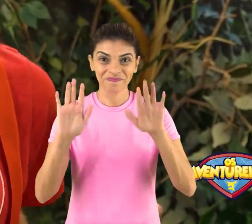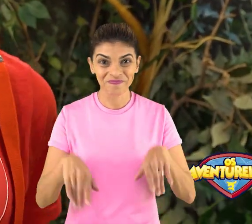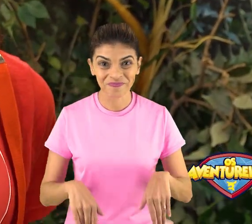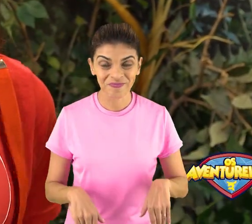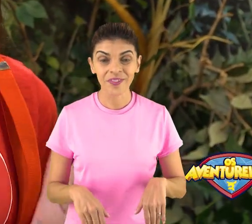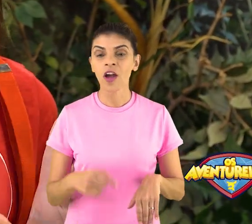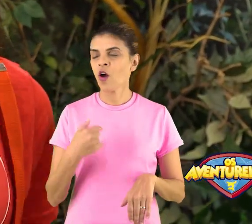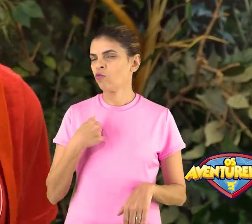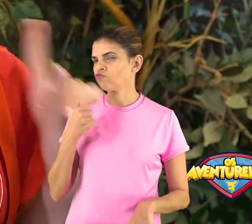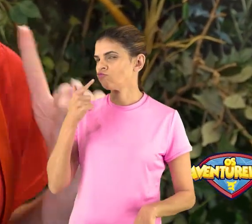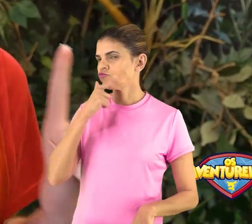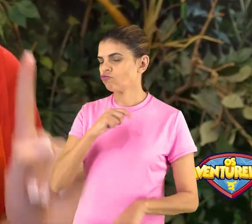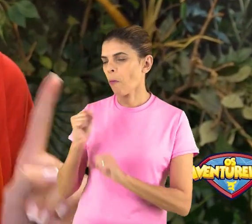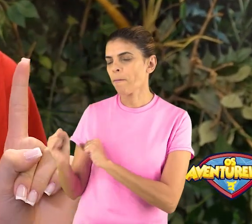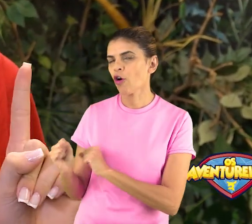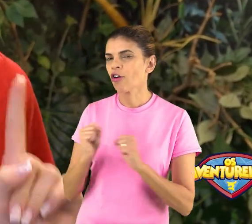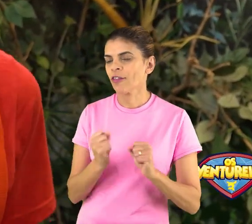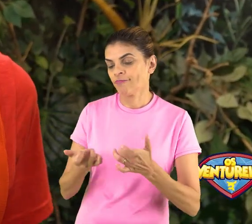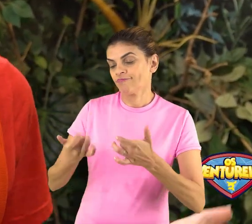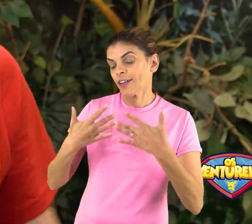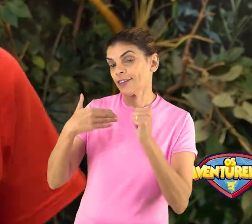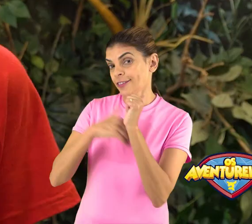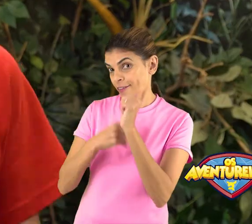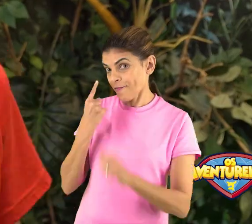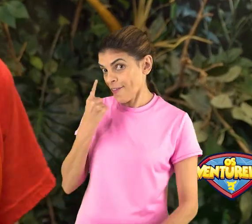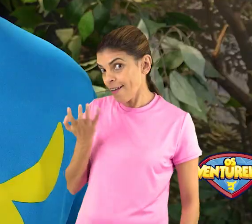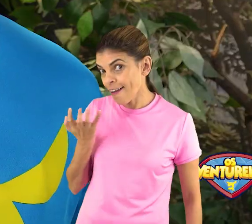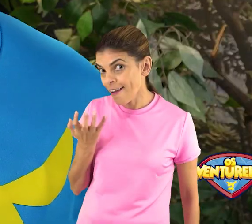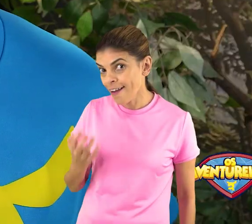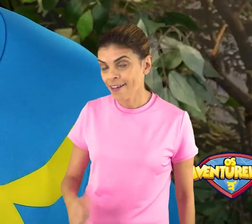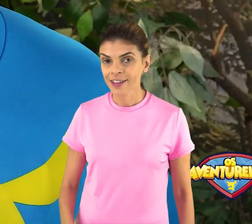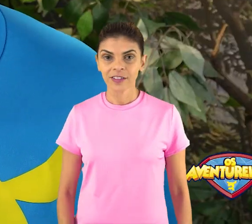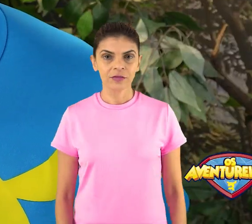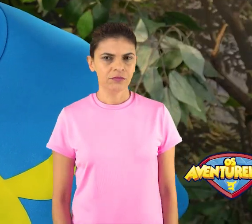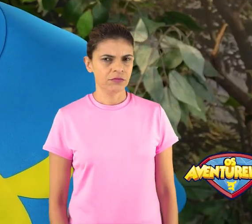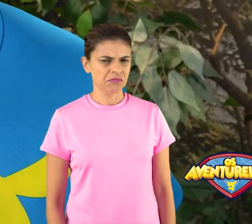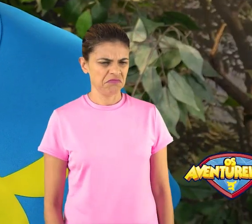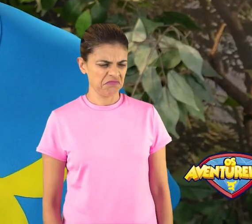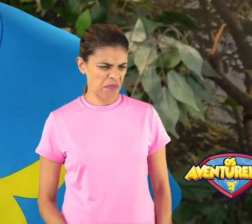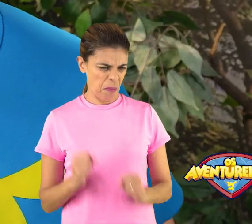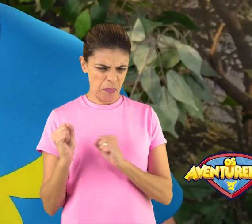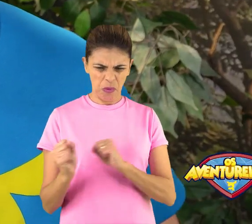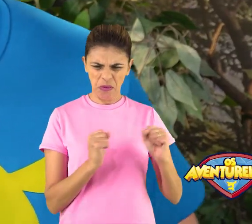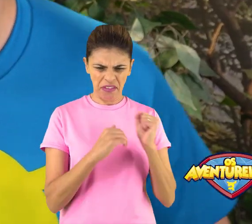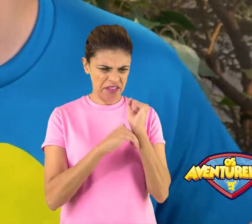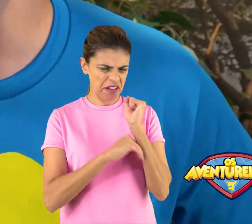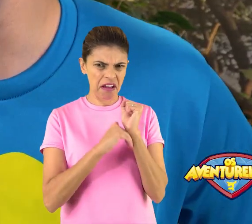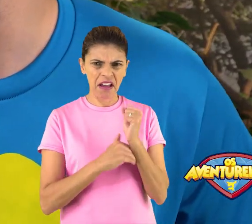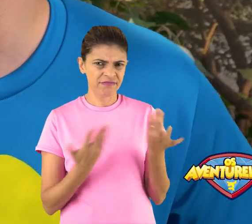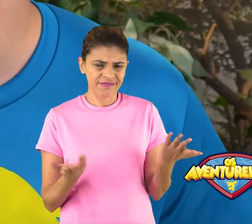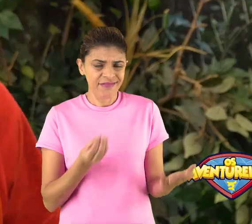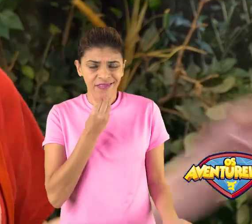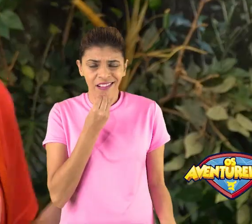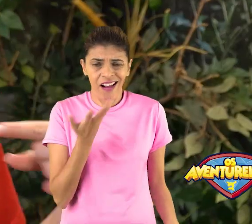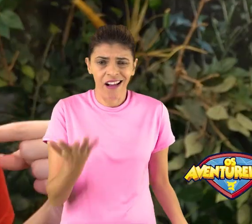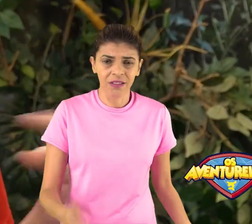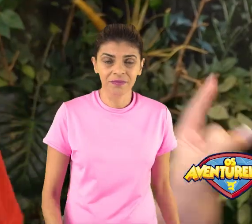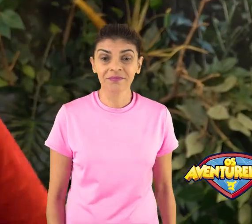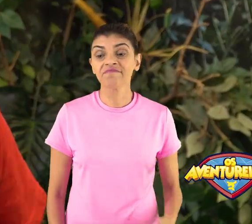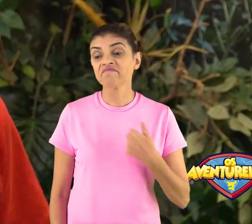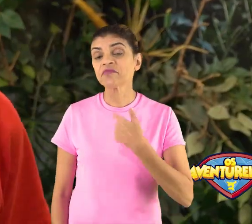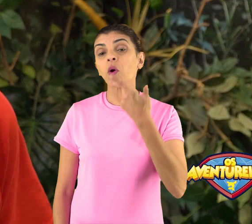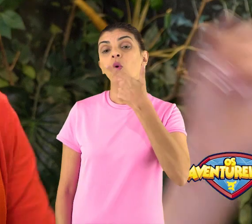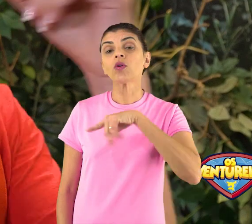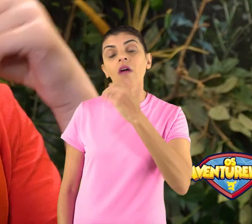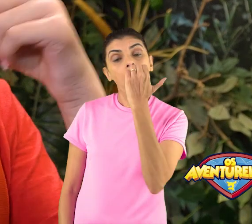Irmão, eu tenho um poder secreto. Quer ver? Poder secreto? Claro! Eu